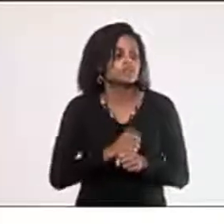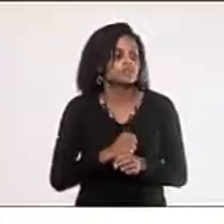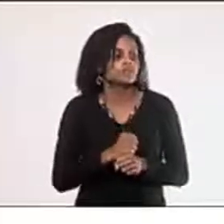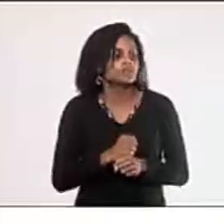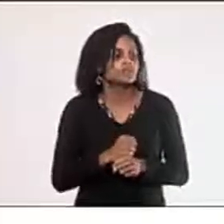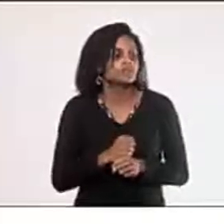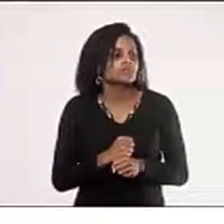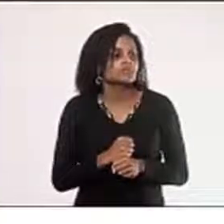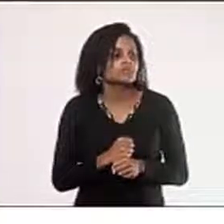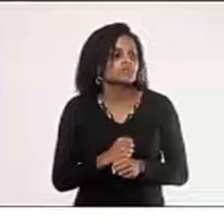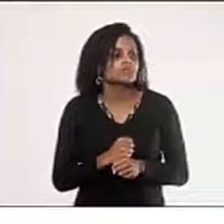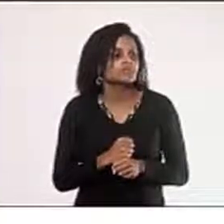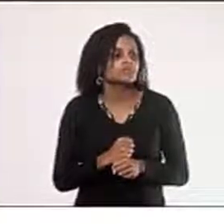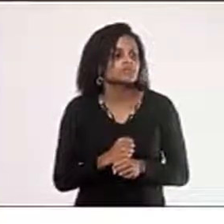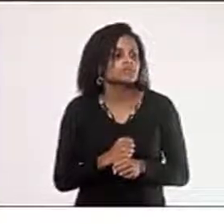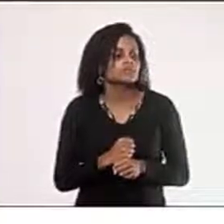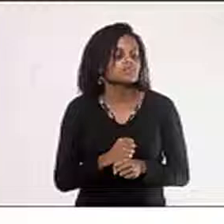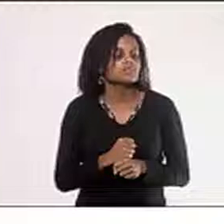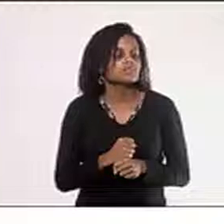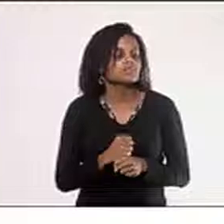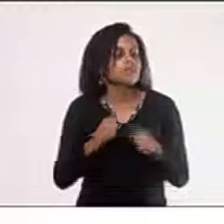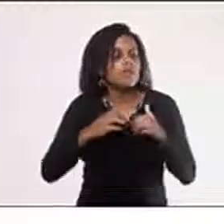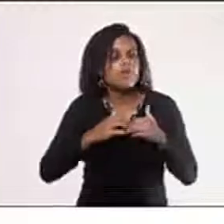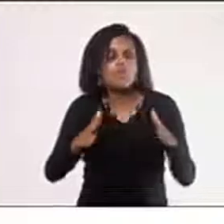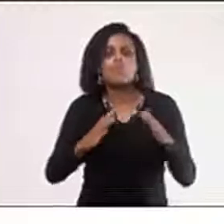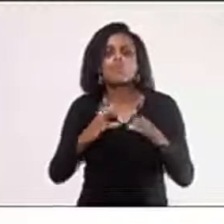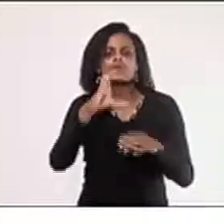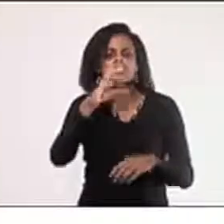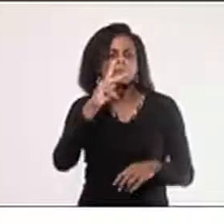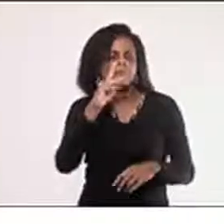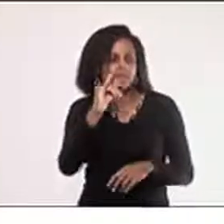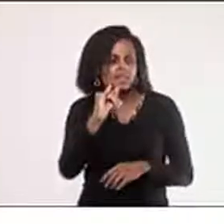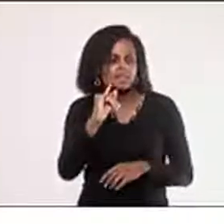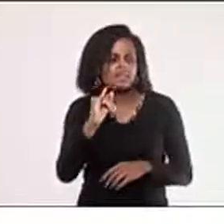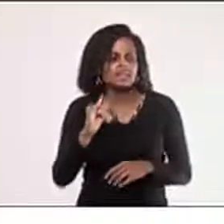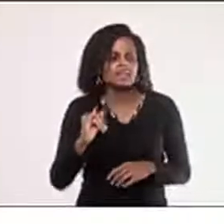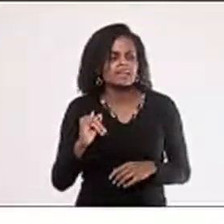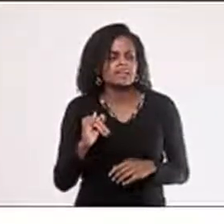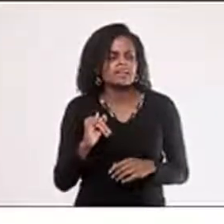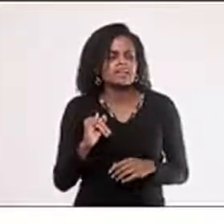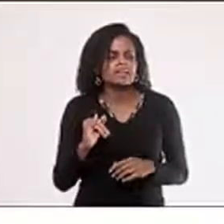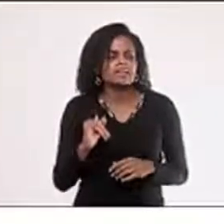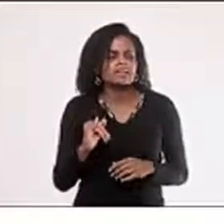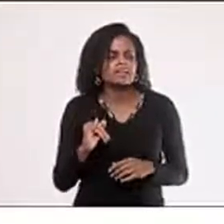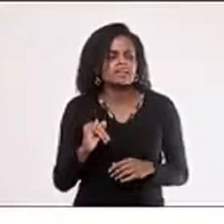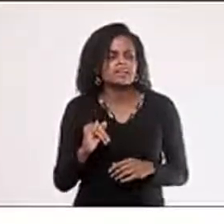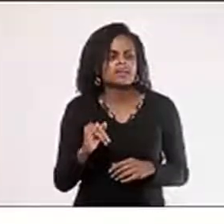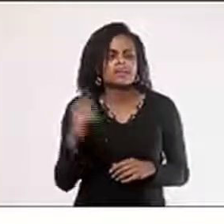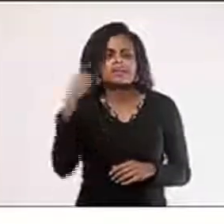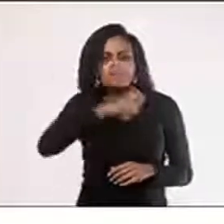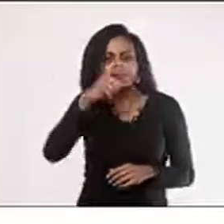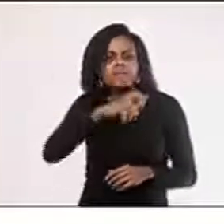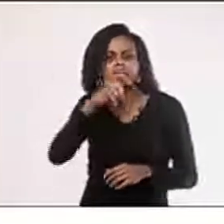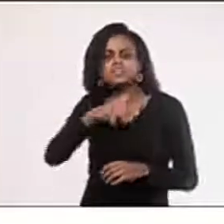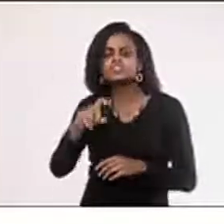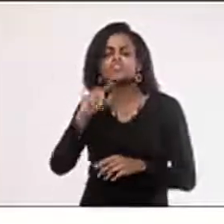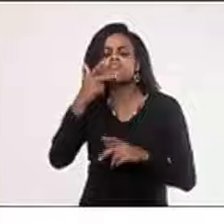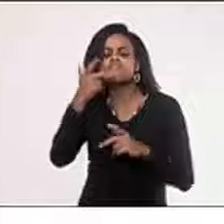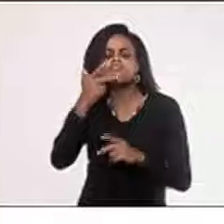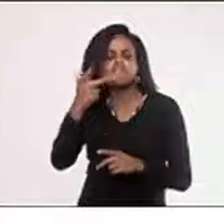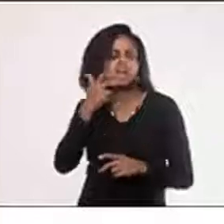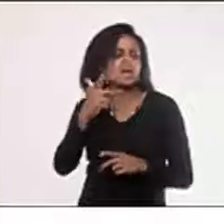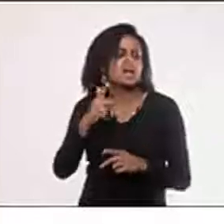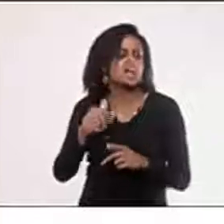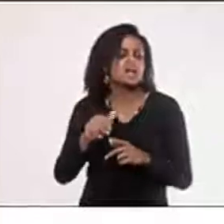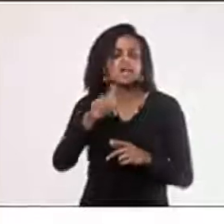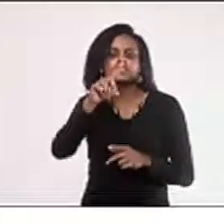apurado. A abertura dessa CPI mente quando coloca referência aos duodécimos, como